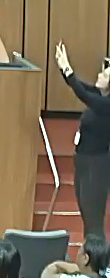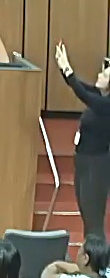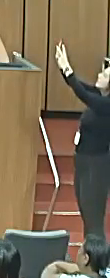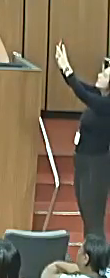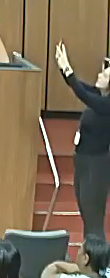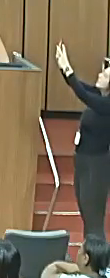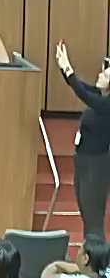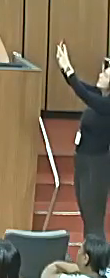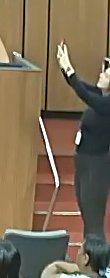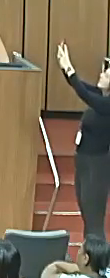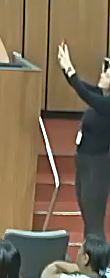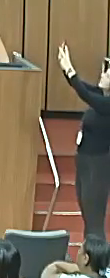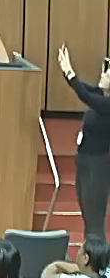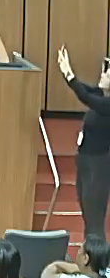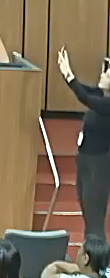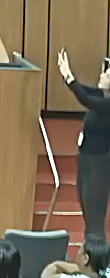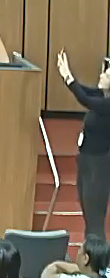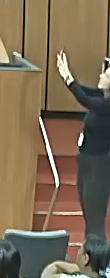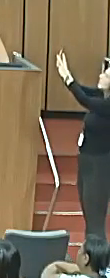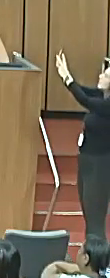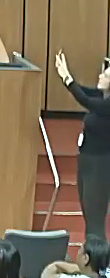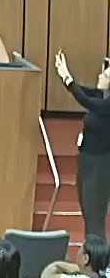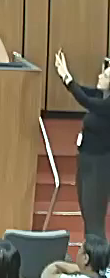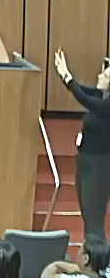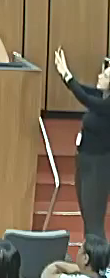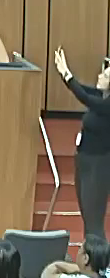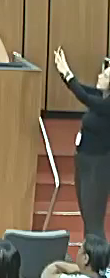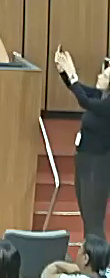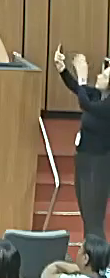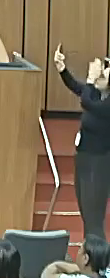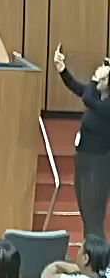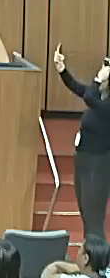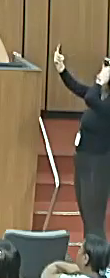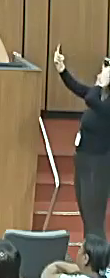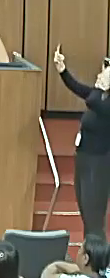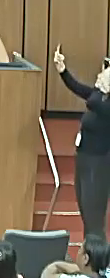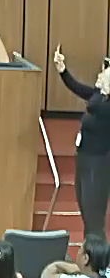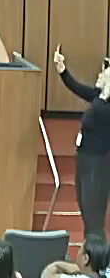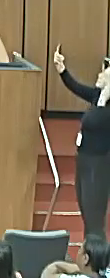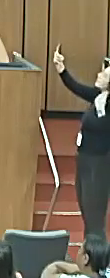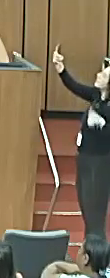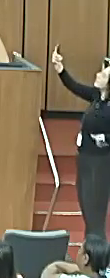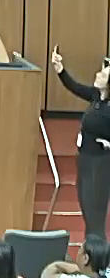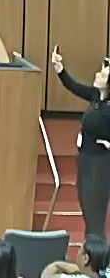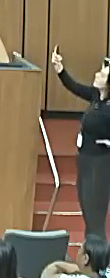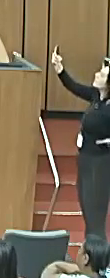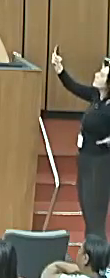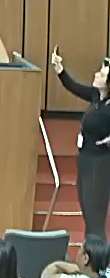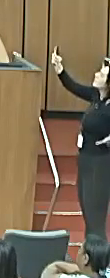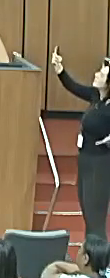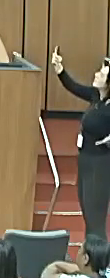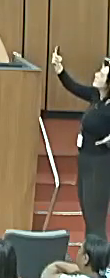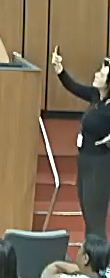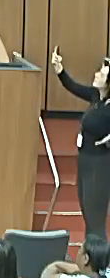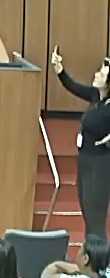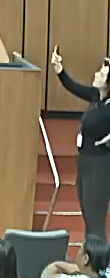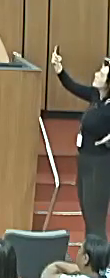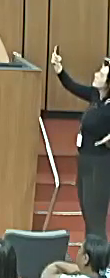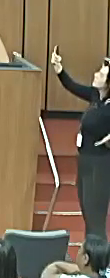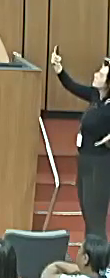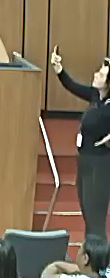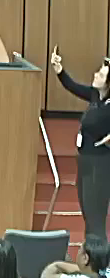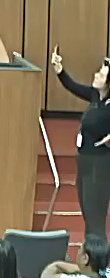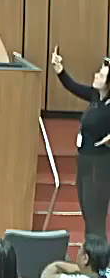seu papel e para contribuir com essa escuta então muito feliz de estar aqui hoje pode ter certeza que vamos acompanhar